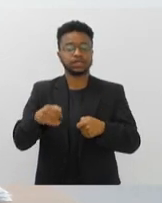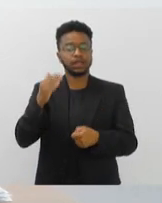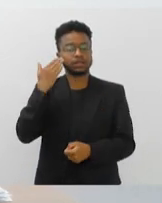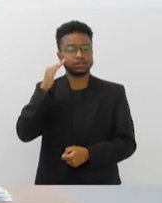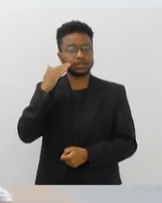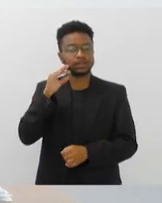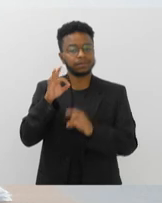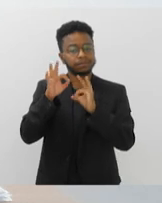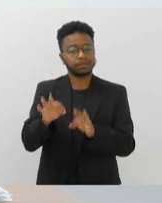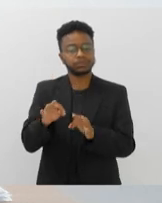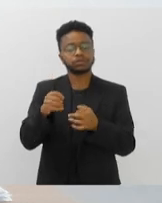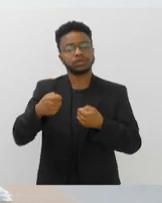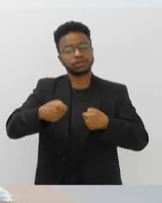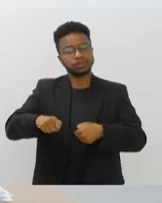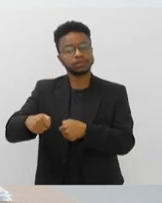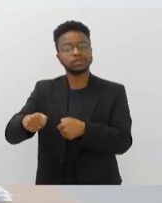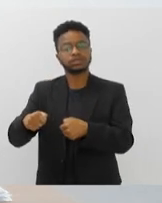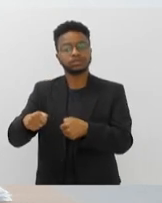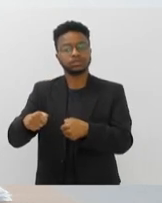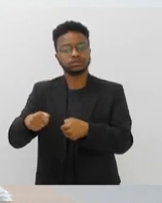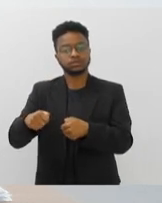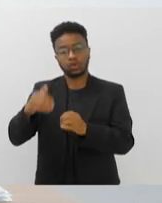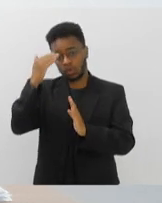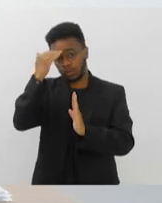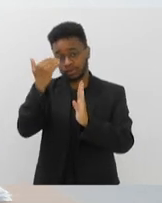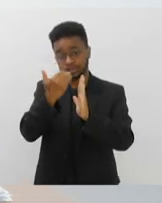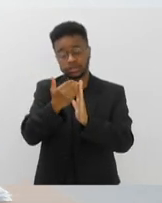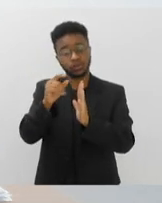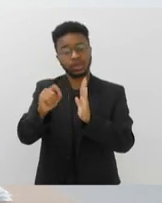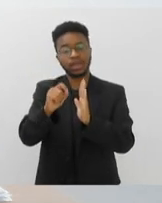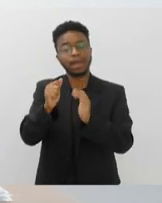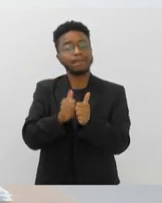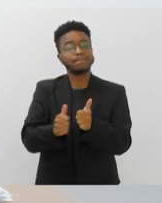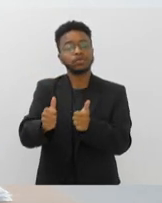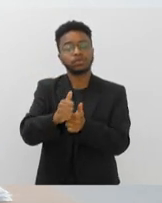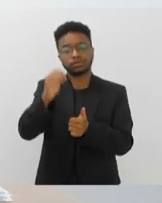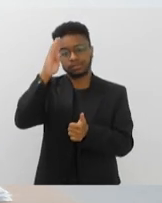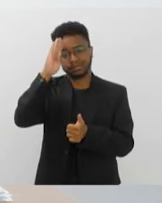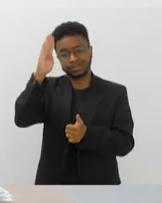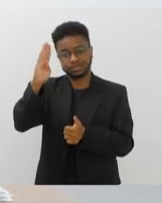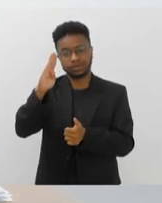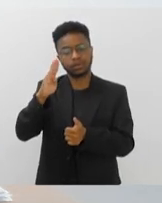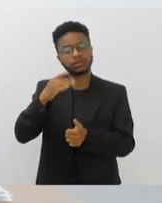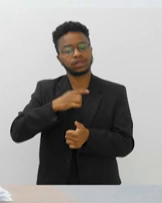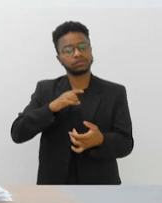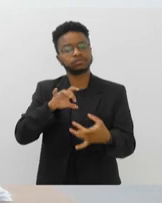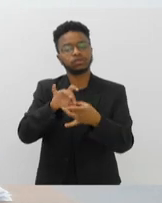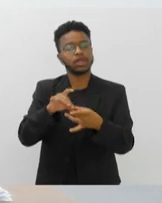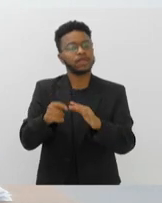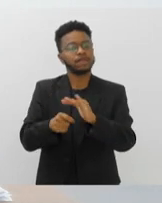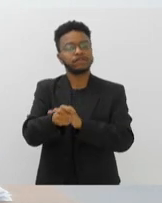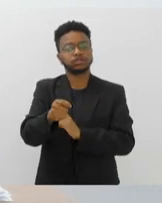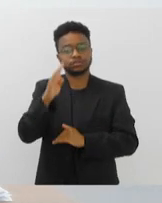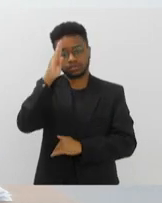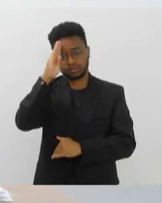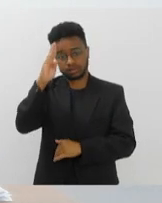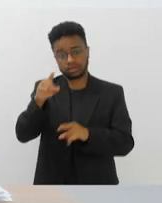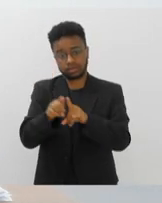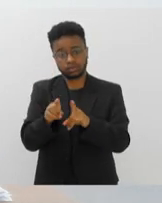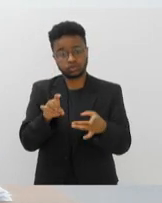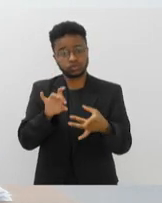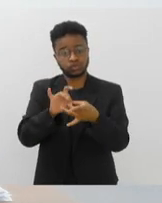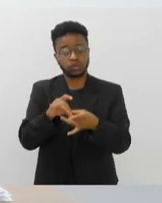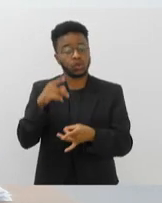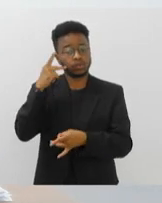necessidade de se cumprir o princípio constitucional da prioridade absoluta que abrange inclusive o investimento prioritário nas políticas